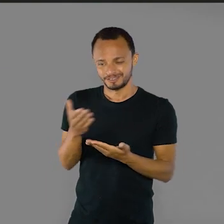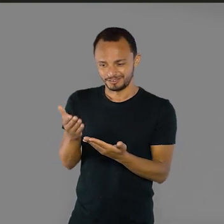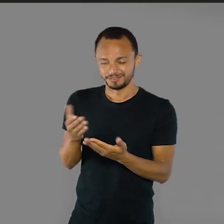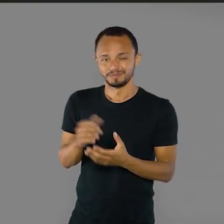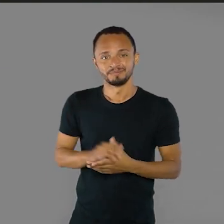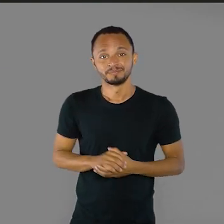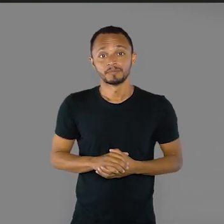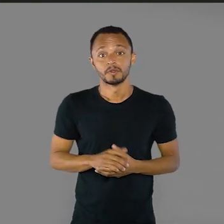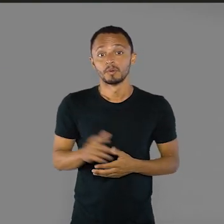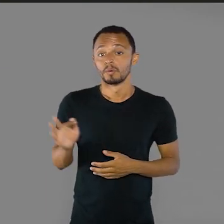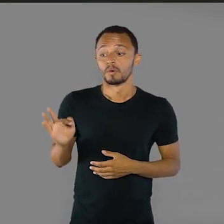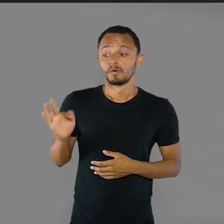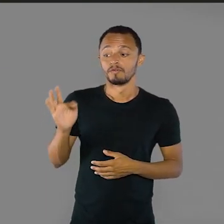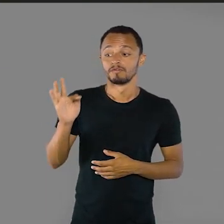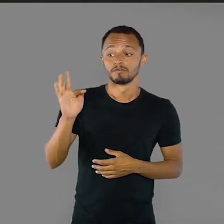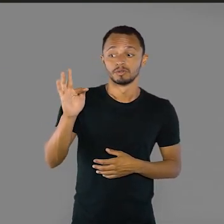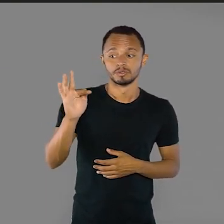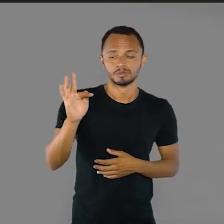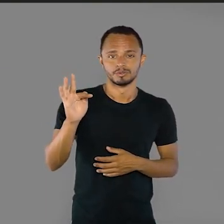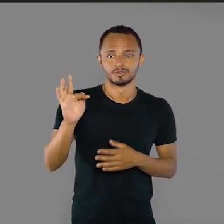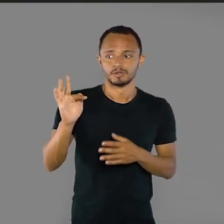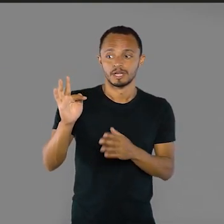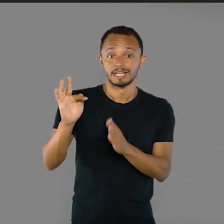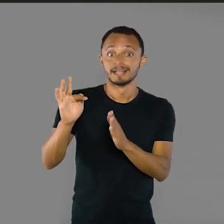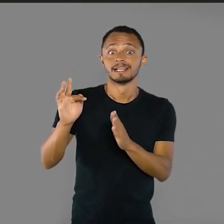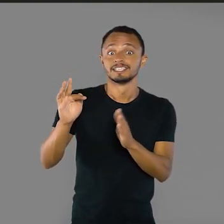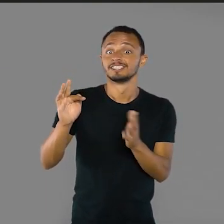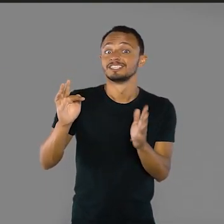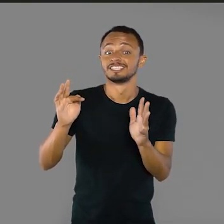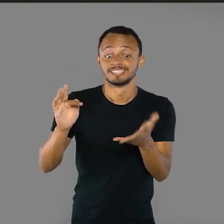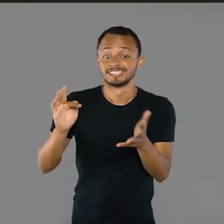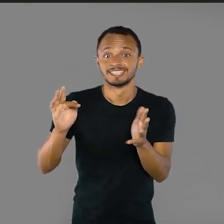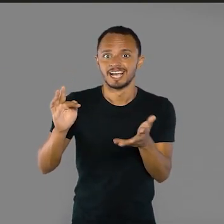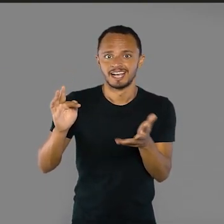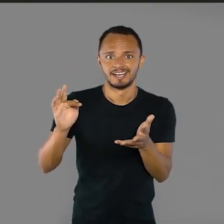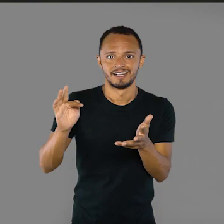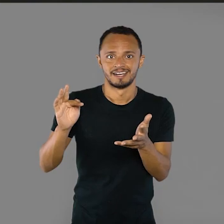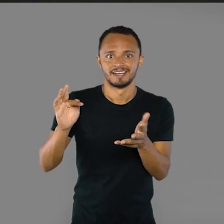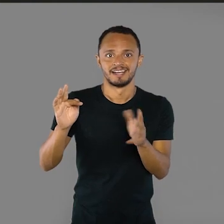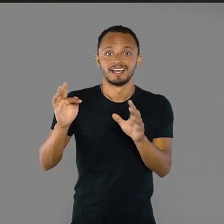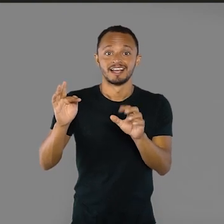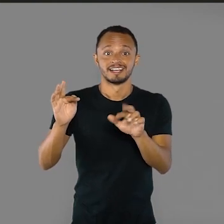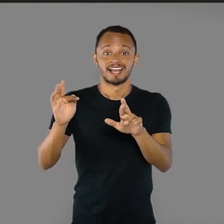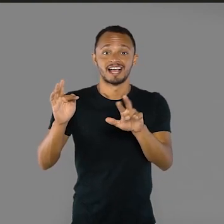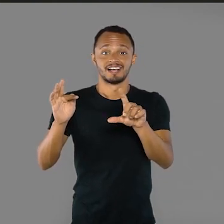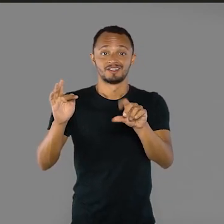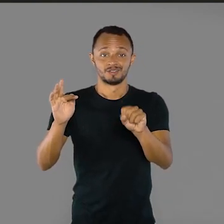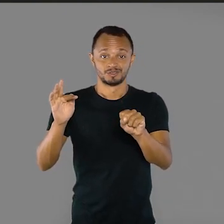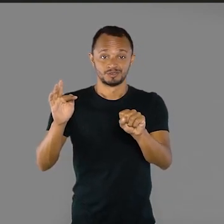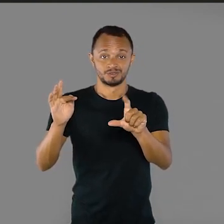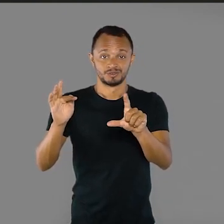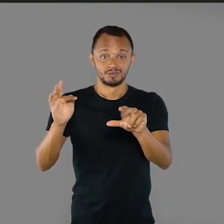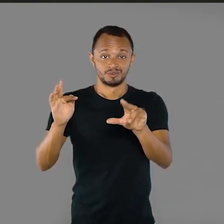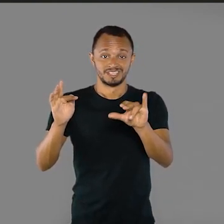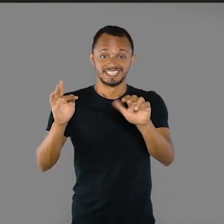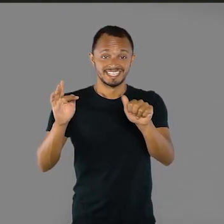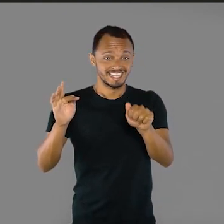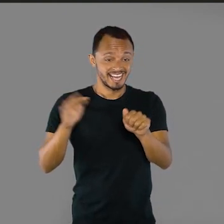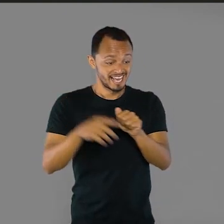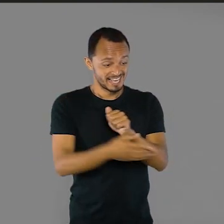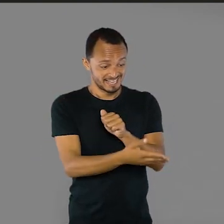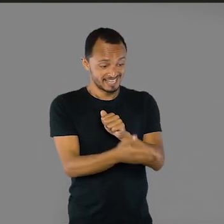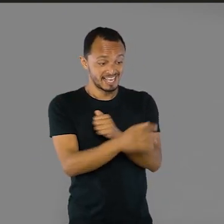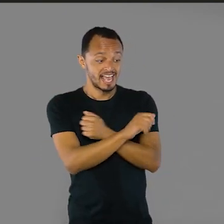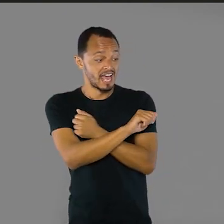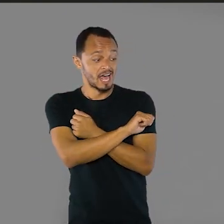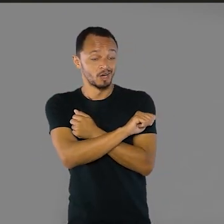queria dizer que o futuro está logo batendo na porta, porque Carlos e Lúcia foram meus alunos. E é com um grande orgulho